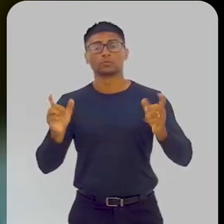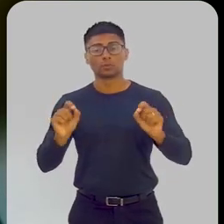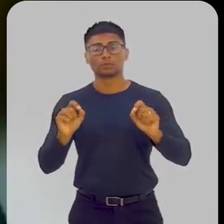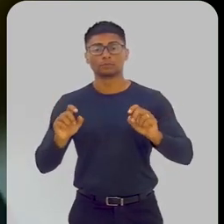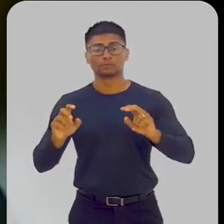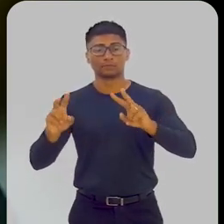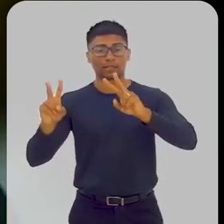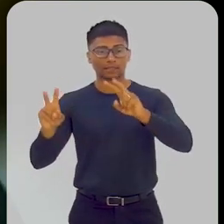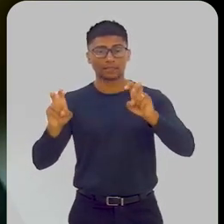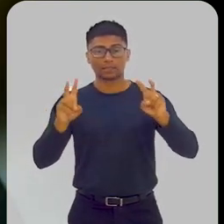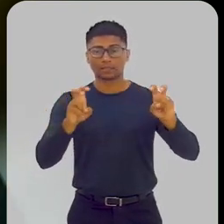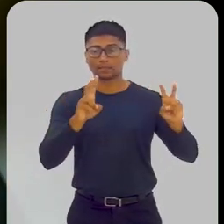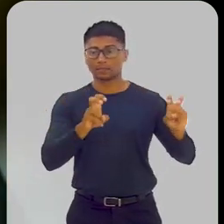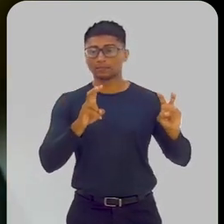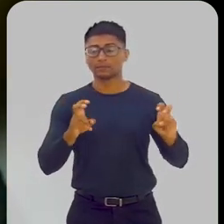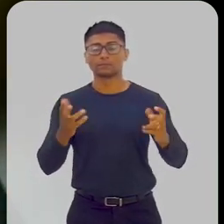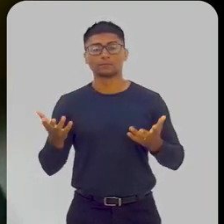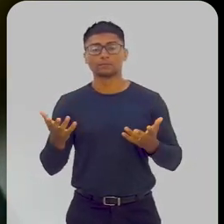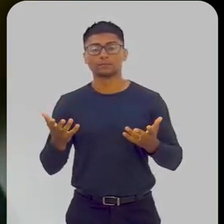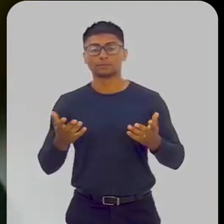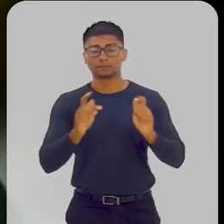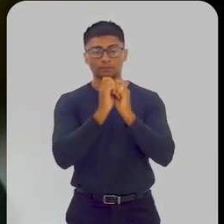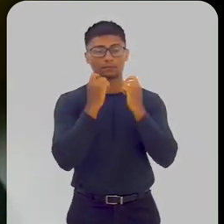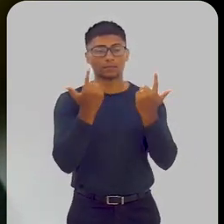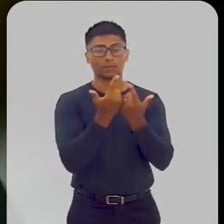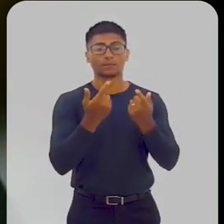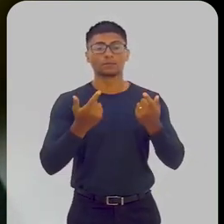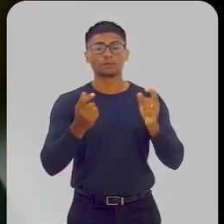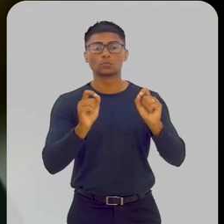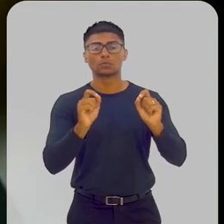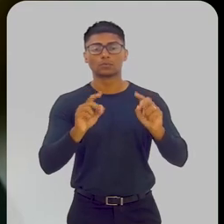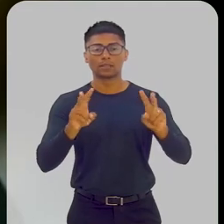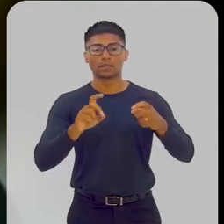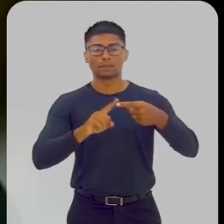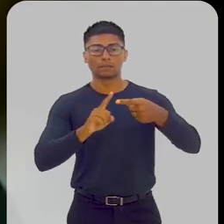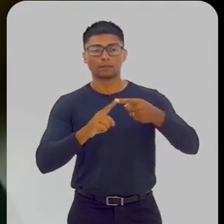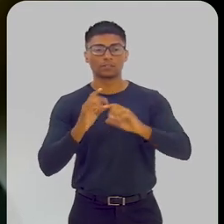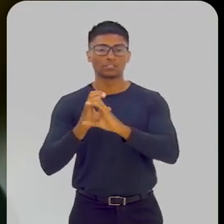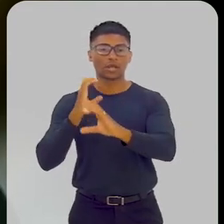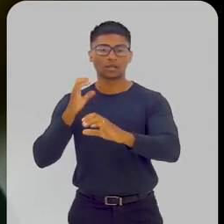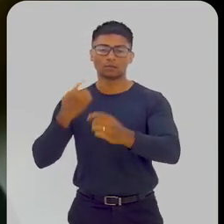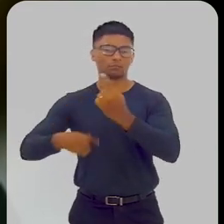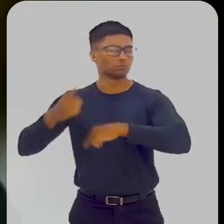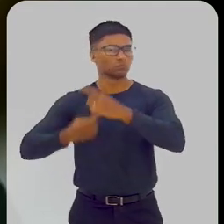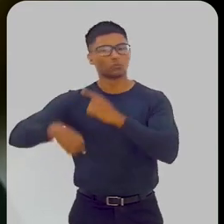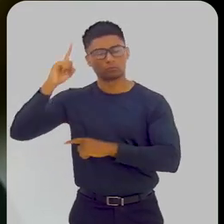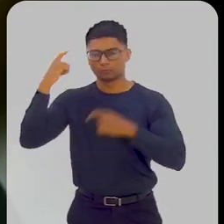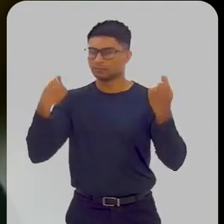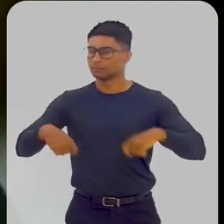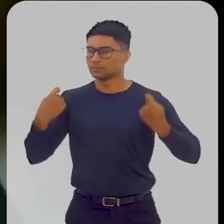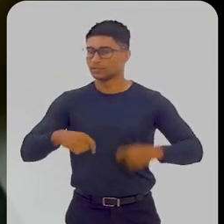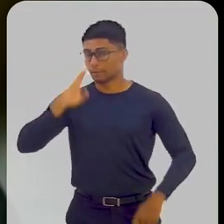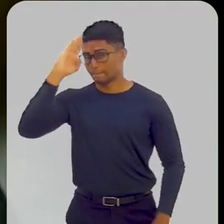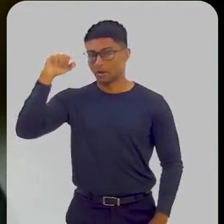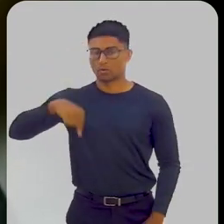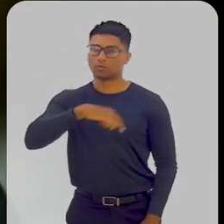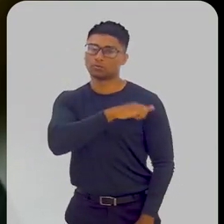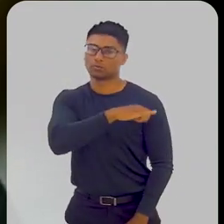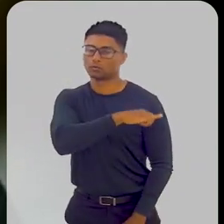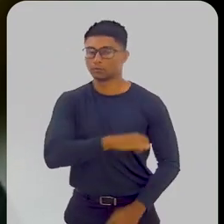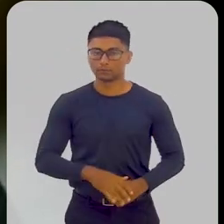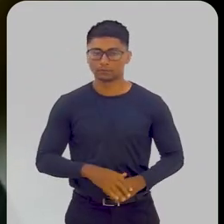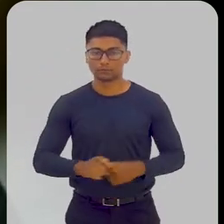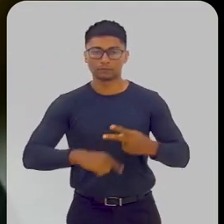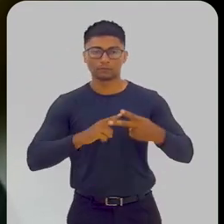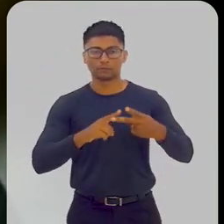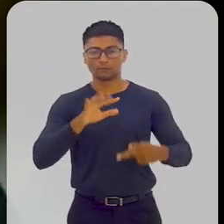os temas que não pode estar fora de uma agenda legislativa, em primeiro lugar, é a recuperação da engenharia, em país particular do Rio